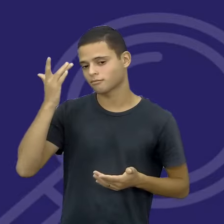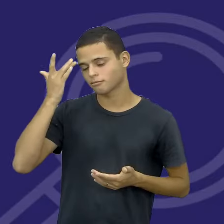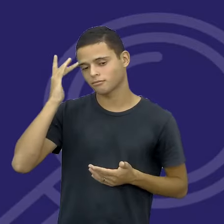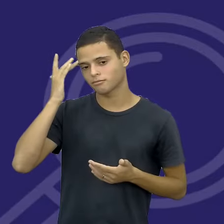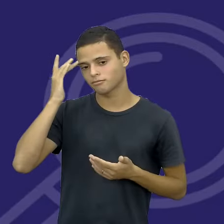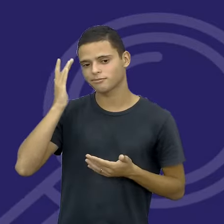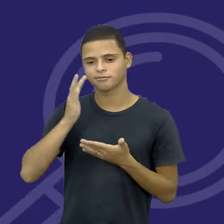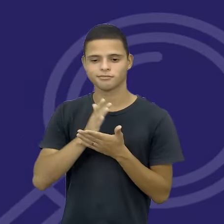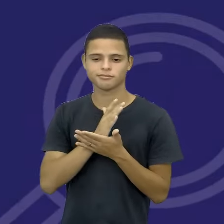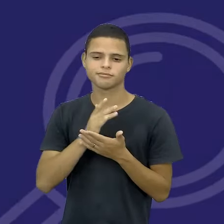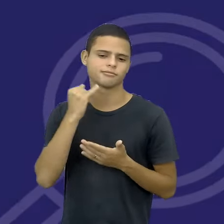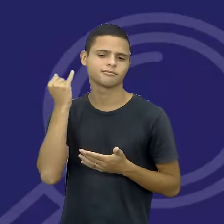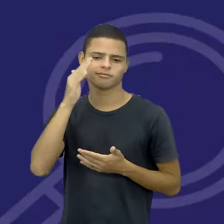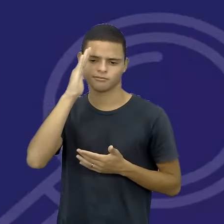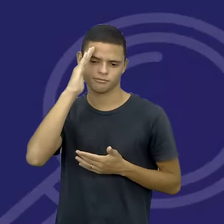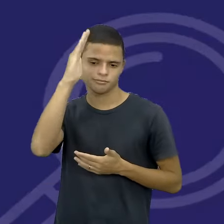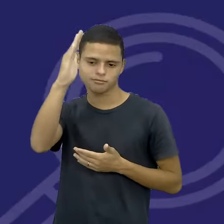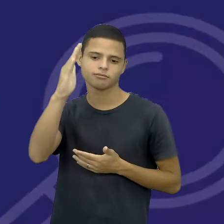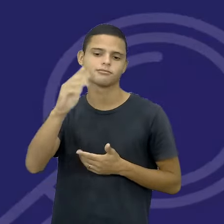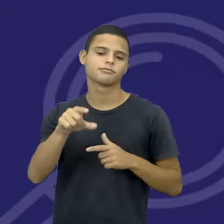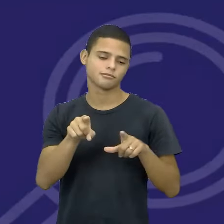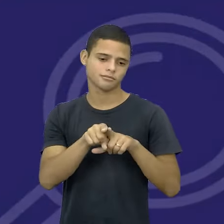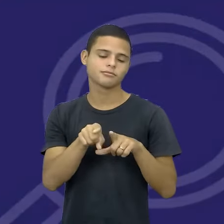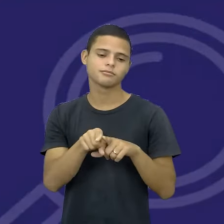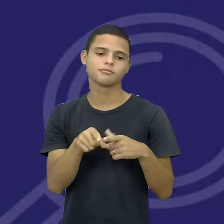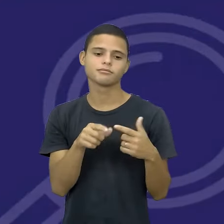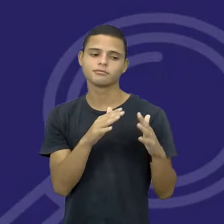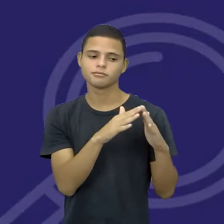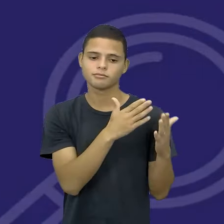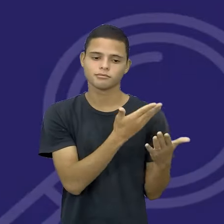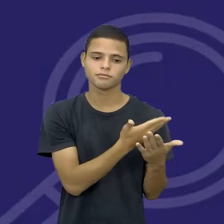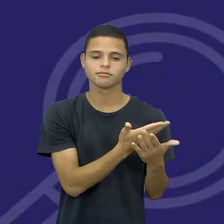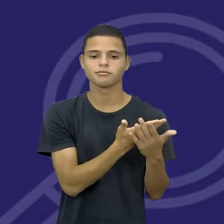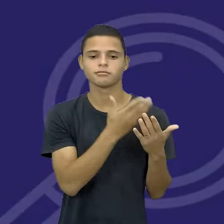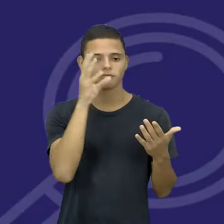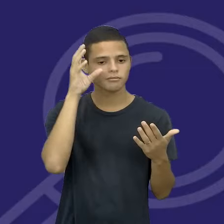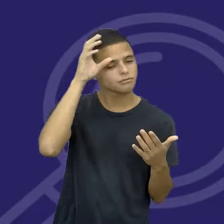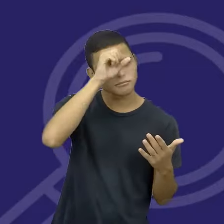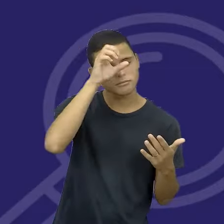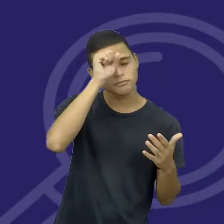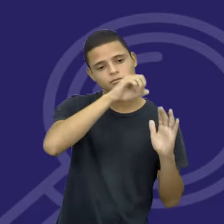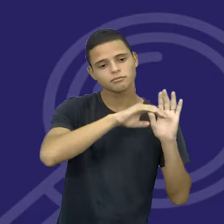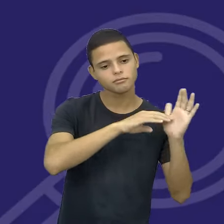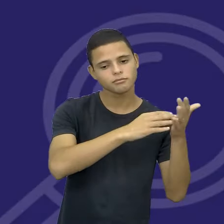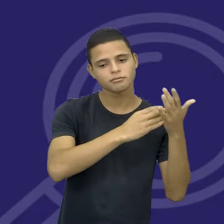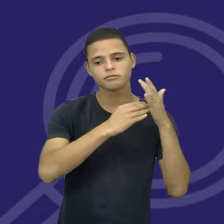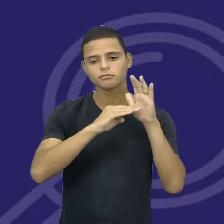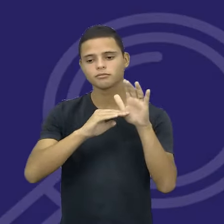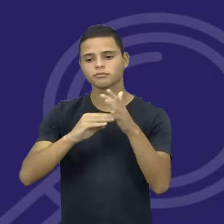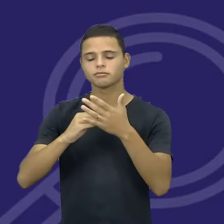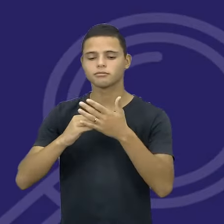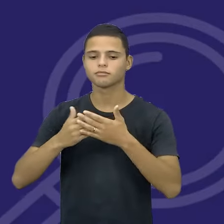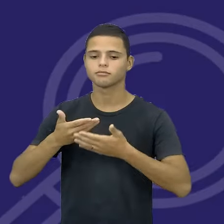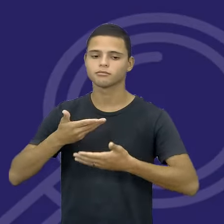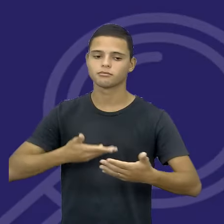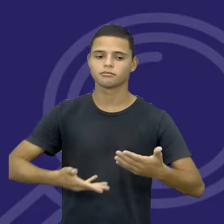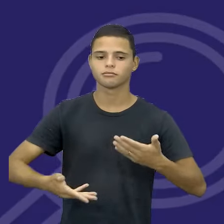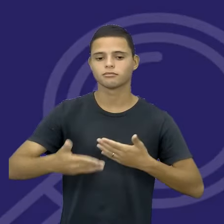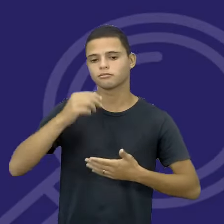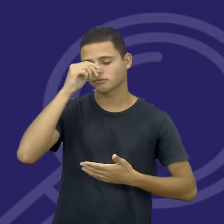são fundamentais, né? Também na escola. Aprender sobre a cooperação, aprender sobre a colaboração.